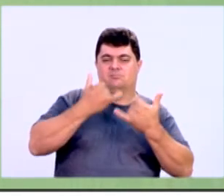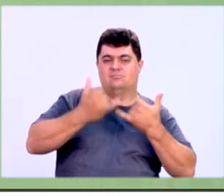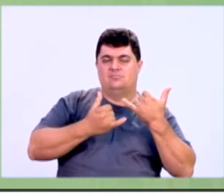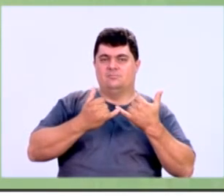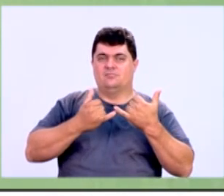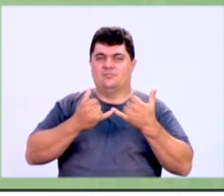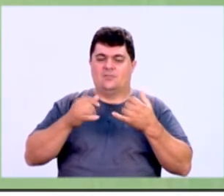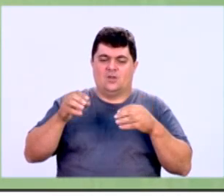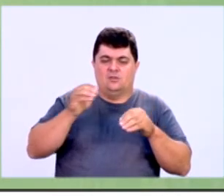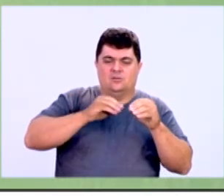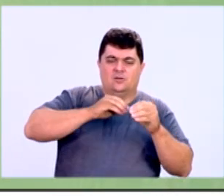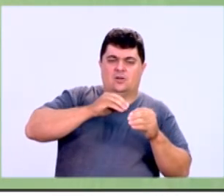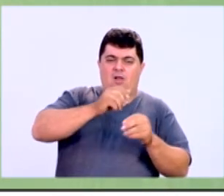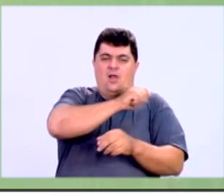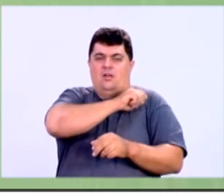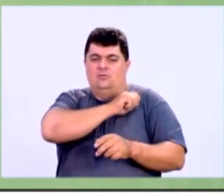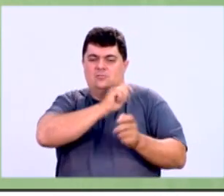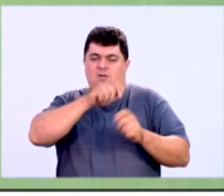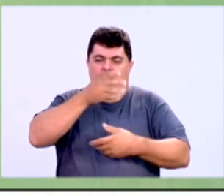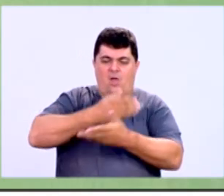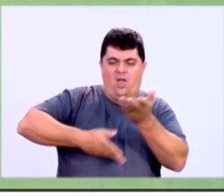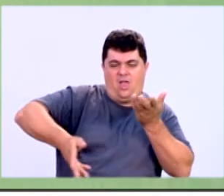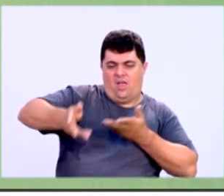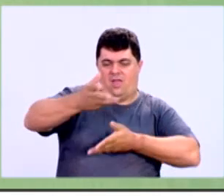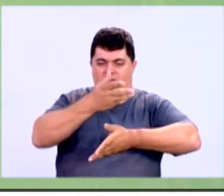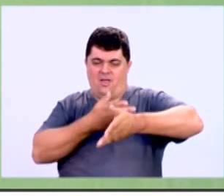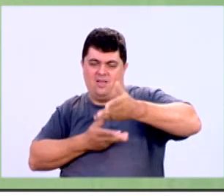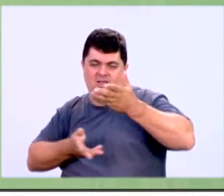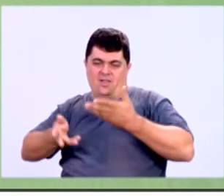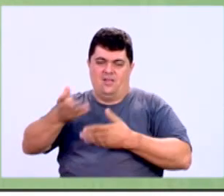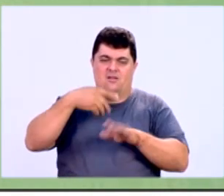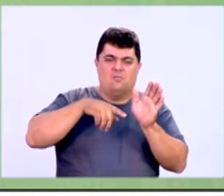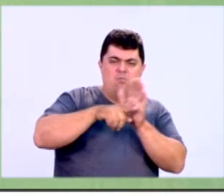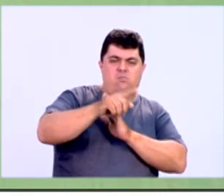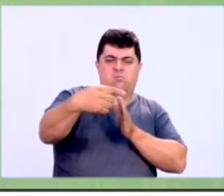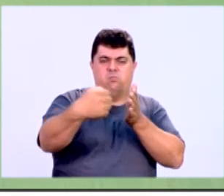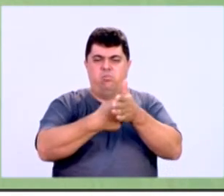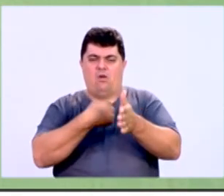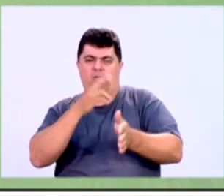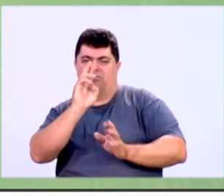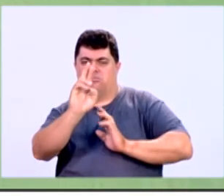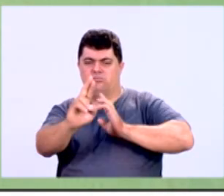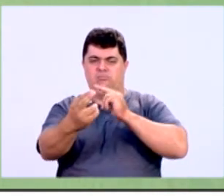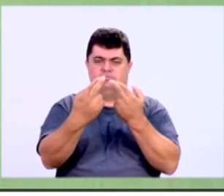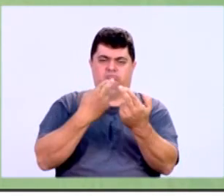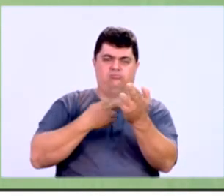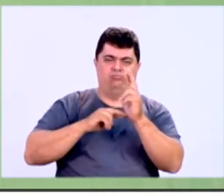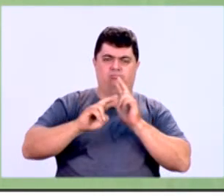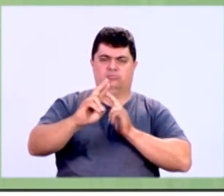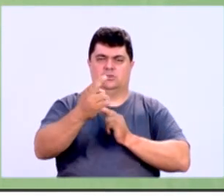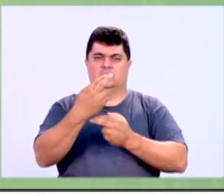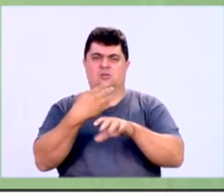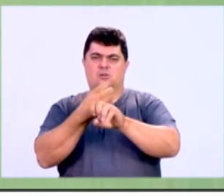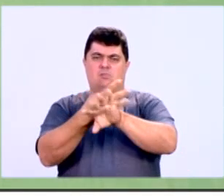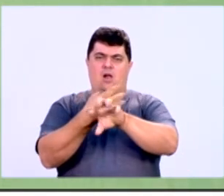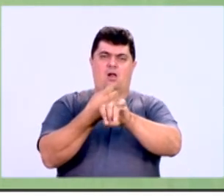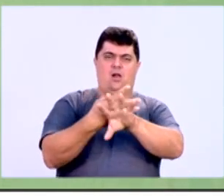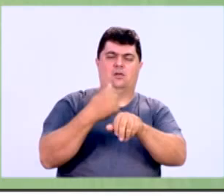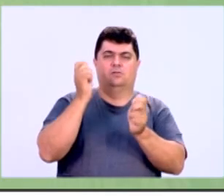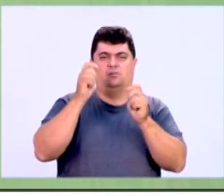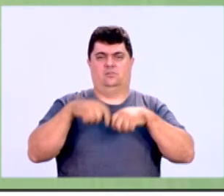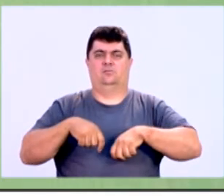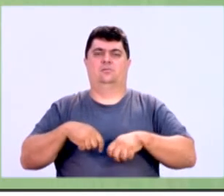né, possam, através de brincadeiras, fazerem perguntas e eles consigam aprender aquele assunto que